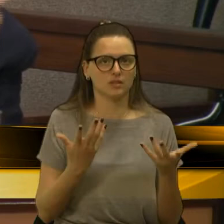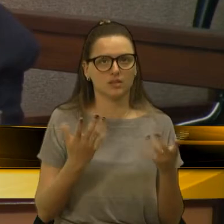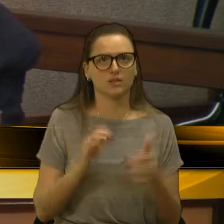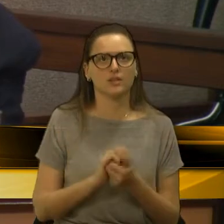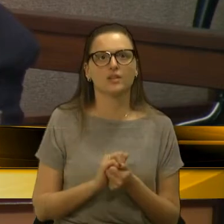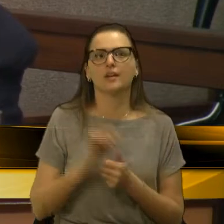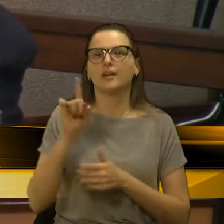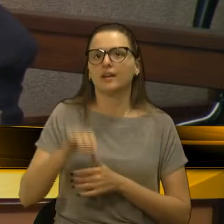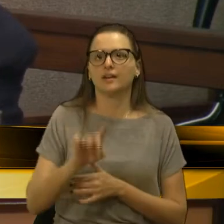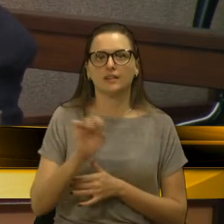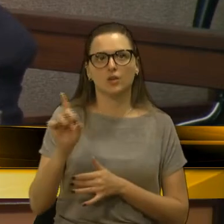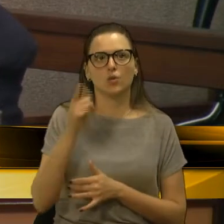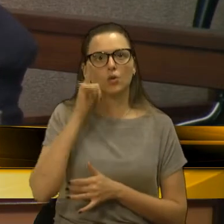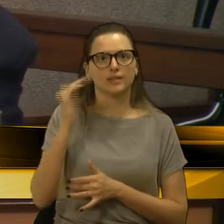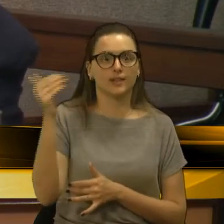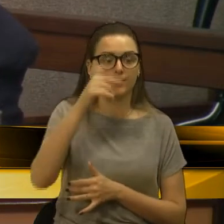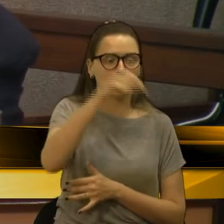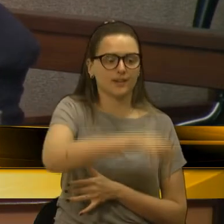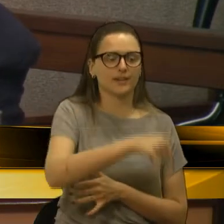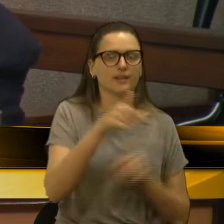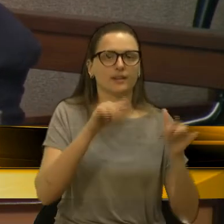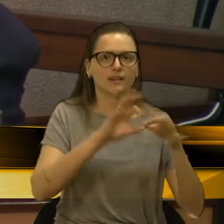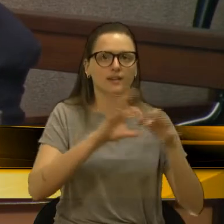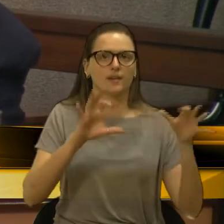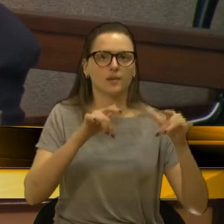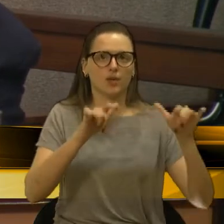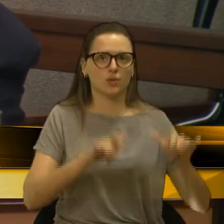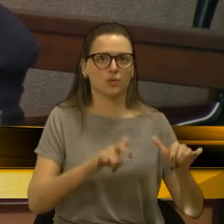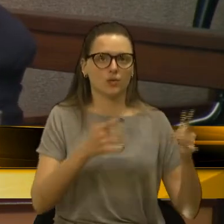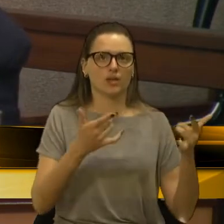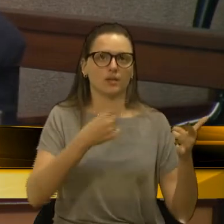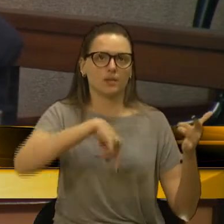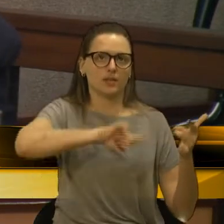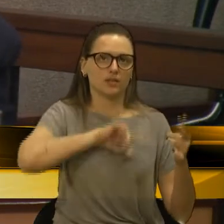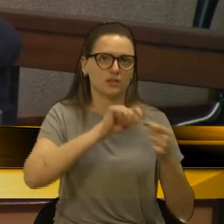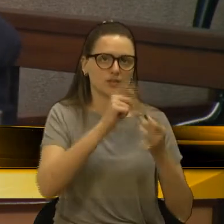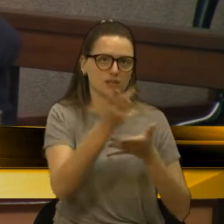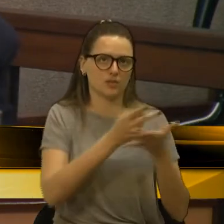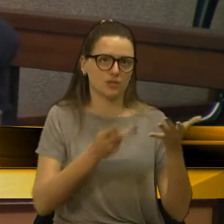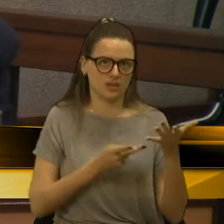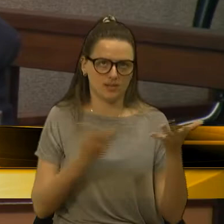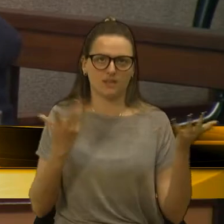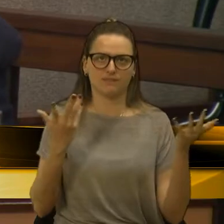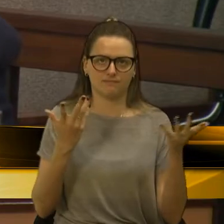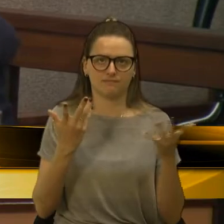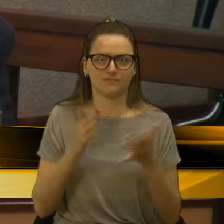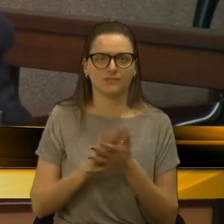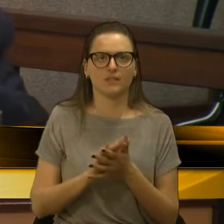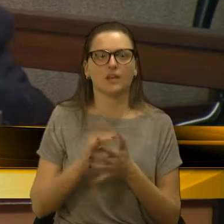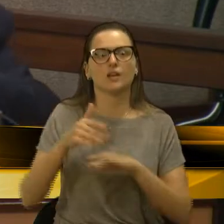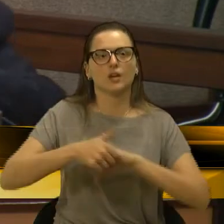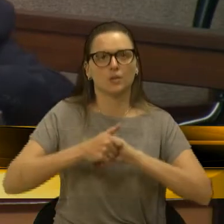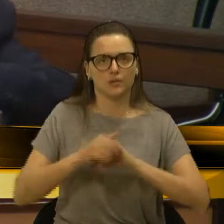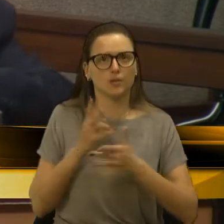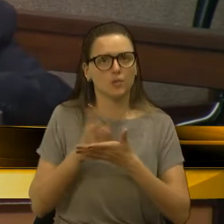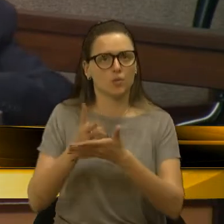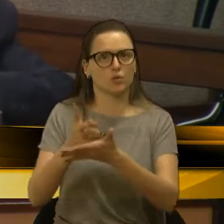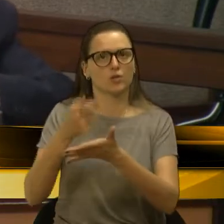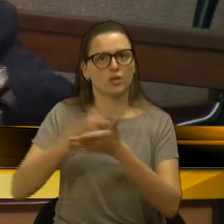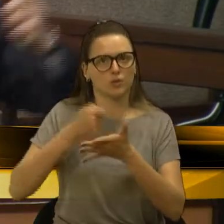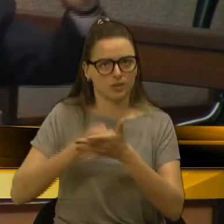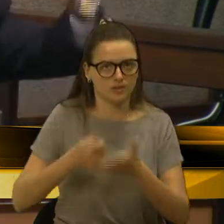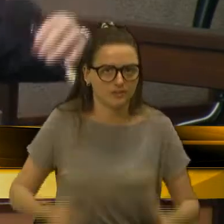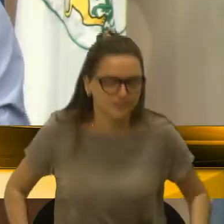capazes sequer de vir aqui disponibilizar o equipamento para fazer os mapas. Então, obrigado, cumprimentos e vamos em frente. Muito